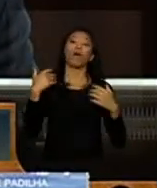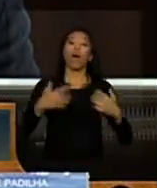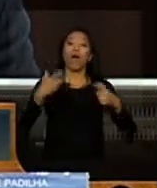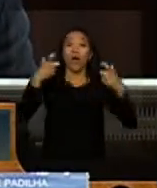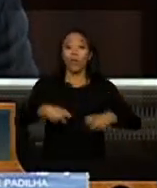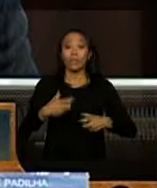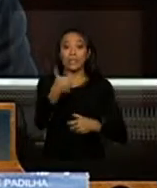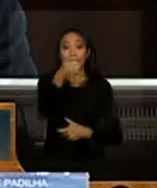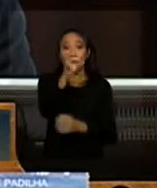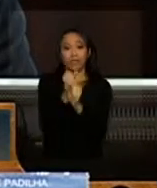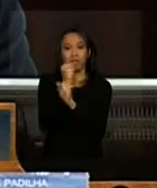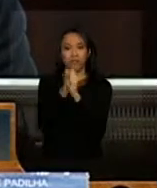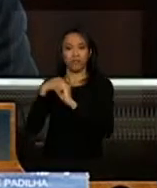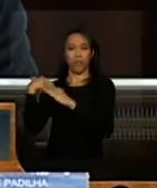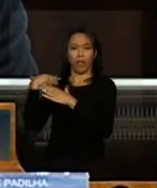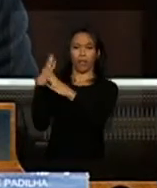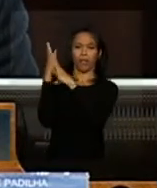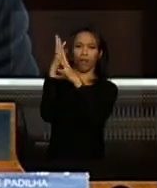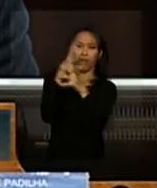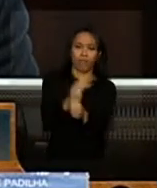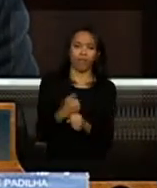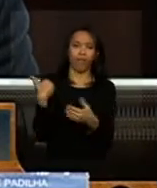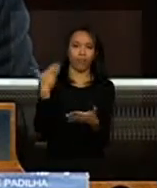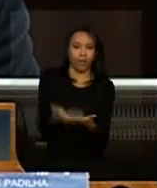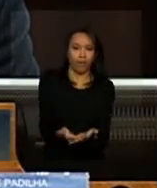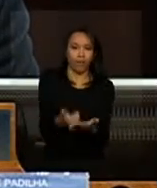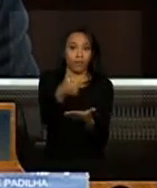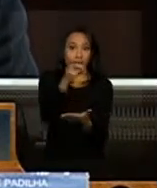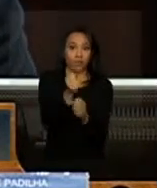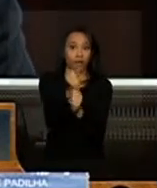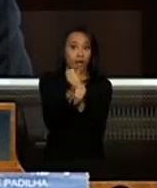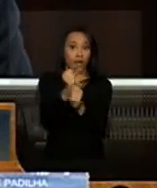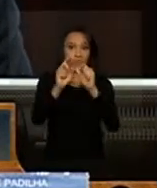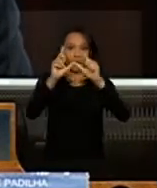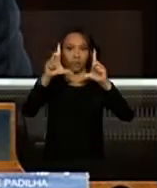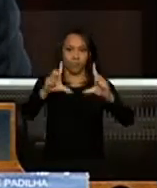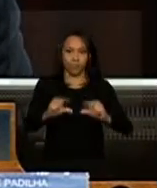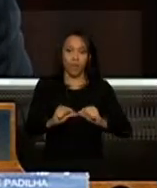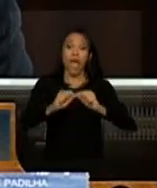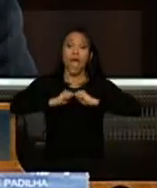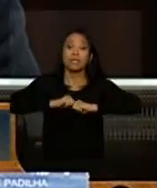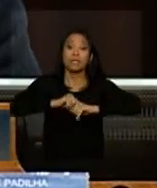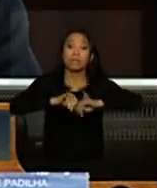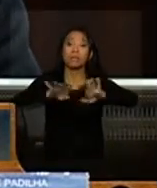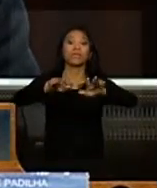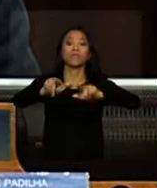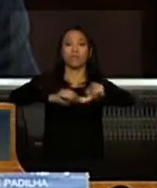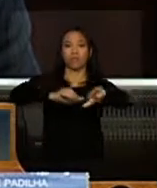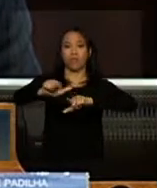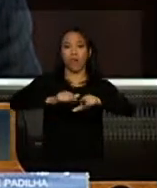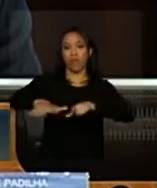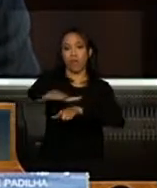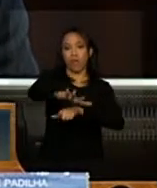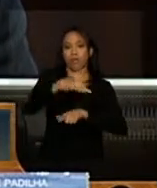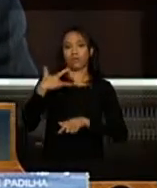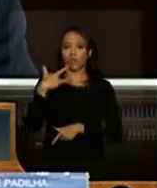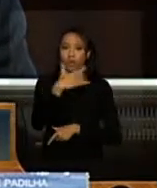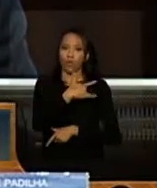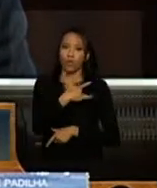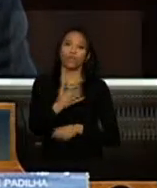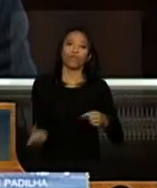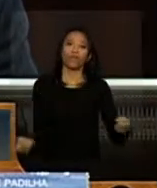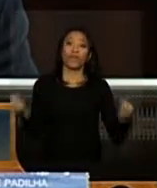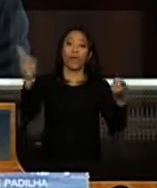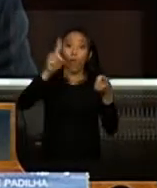nos últimos 10 anos, onde a expansão dos serviços de saúde foram combinadas com expansão